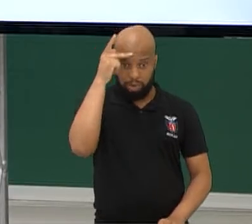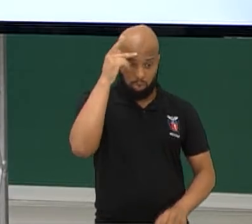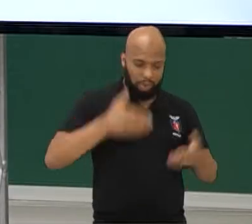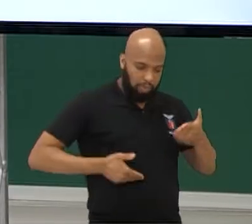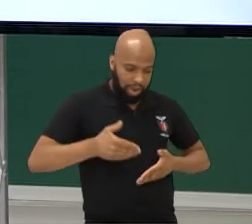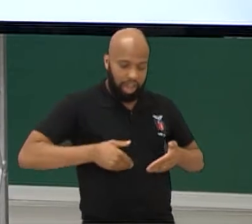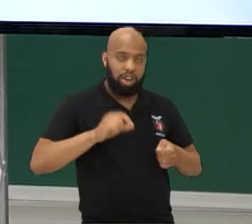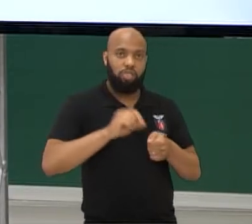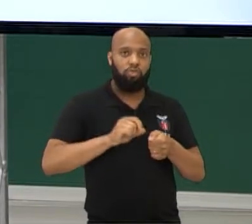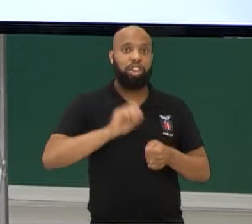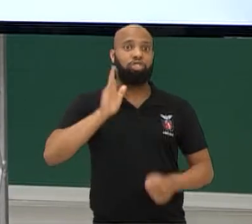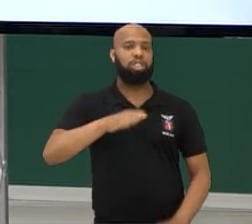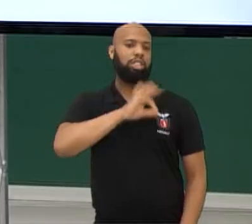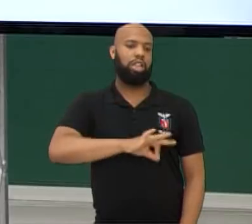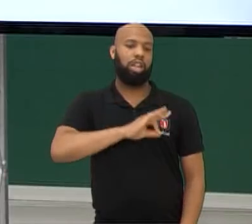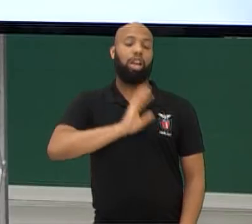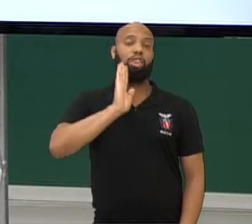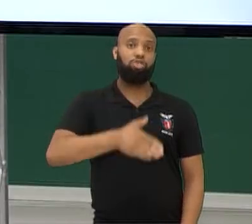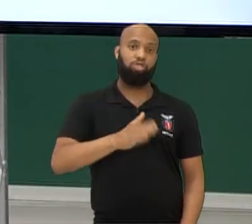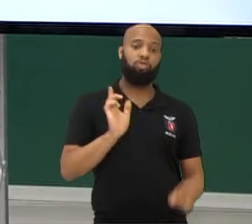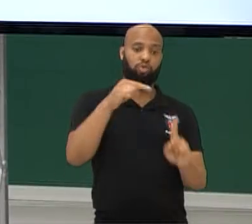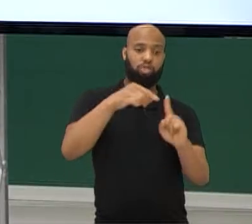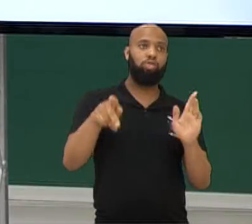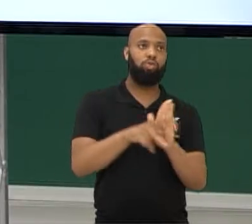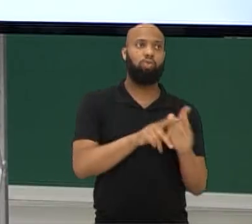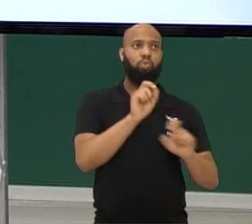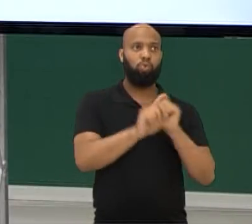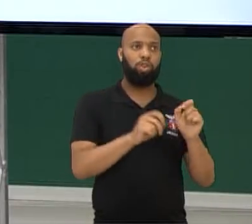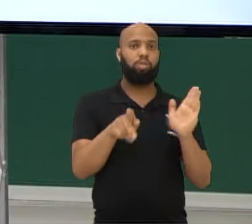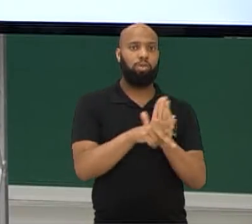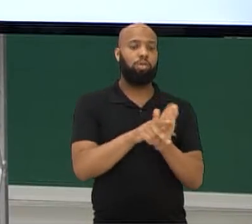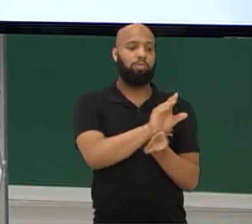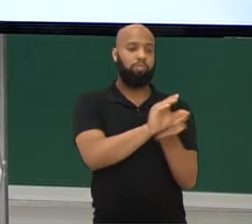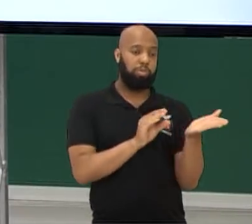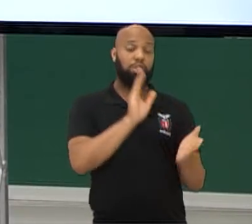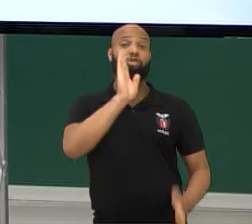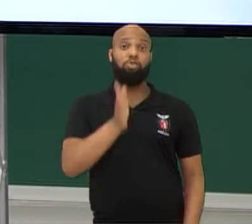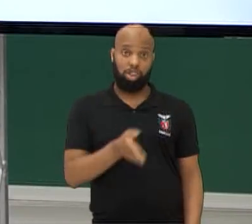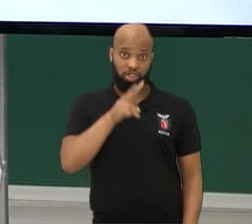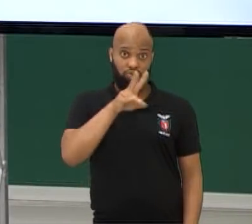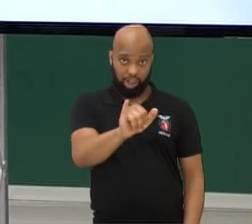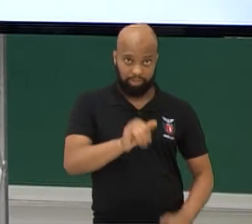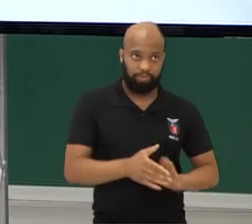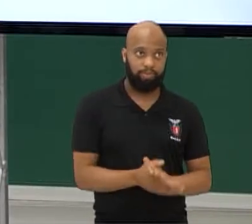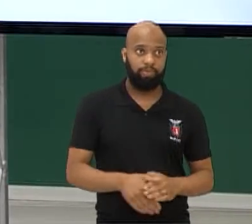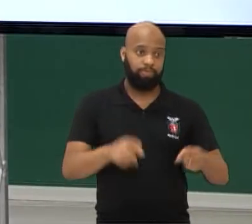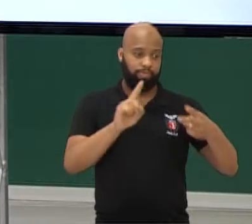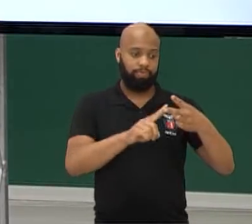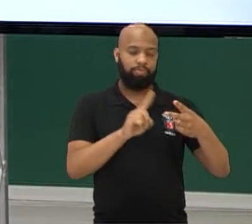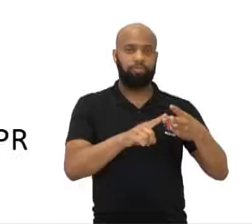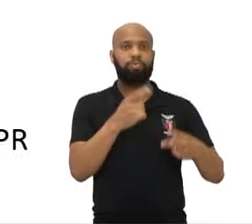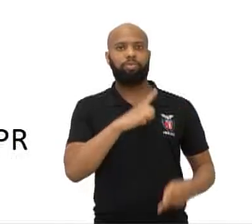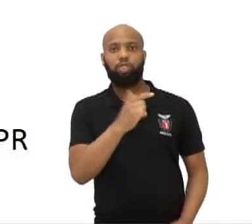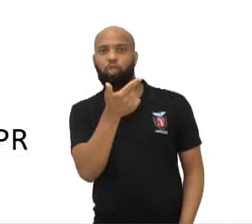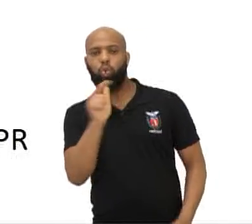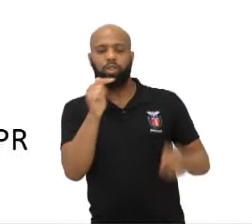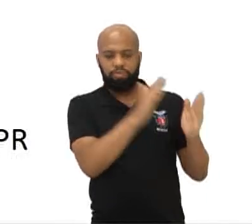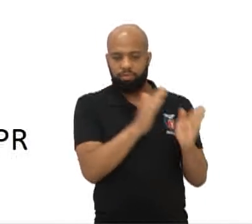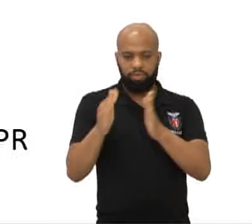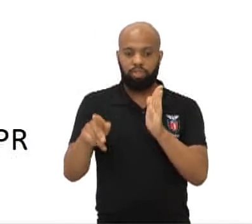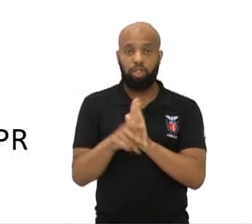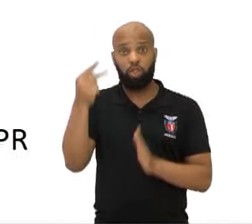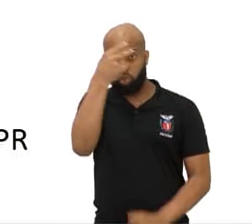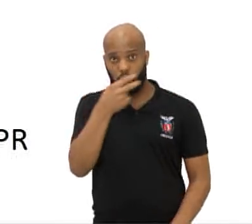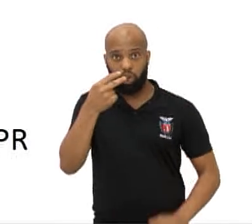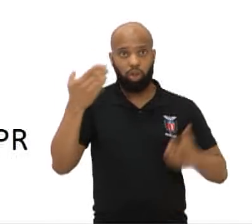salário. Tá? Ele fez a sua função pela qual o seu salário paga. 2, ou uma outra parcela de